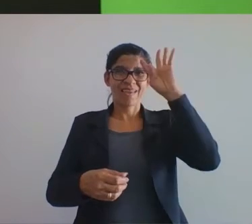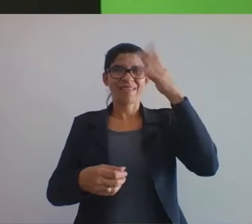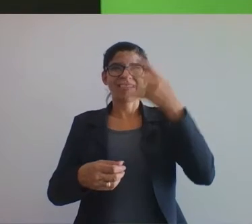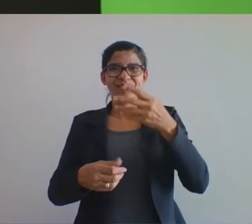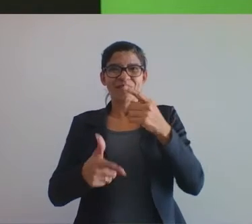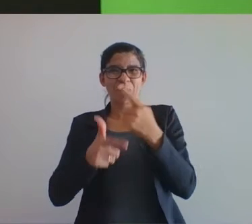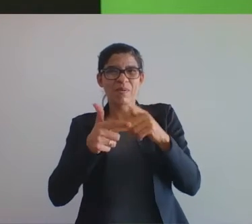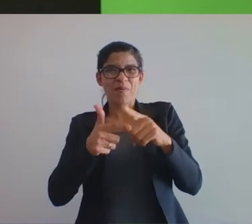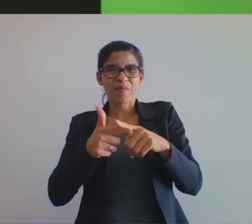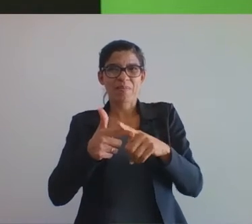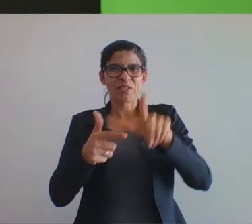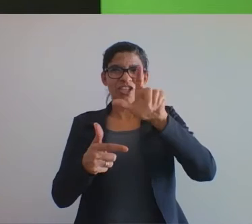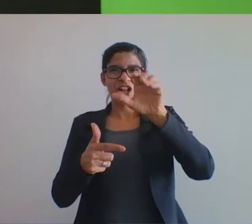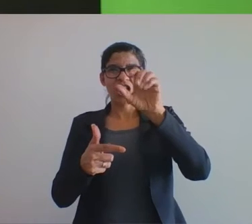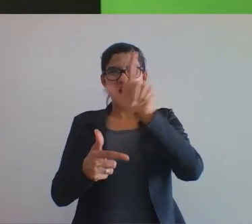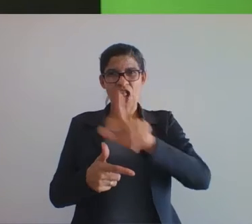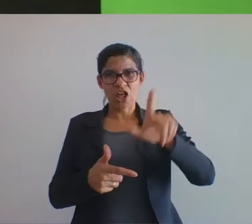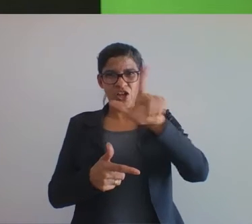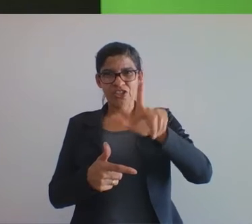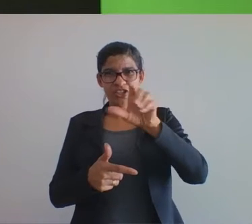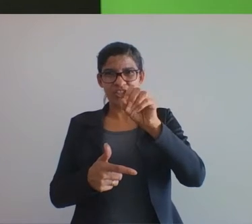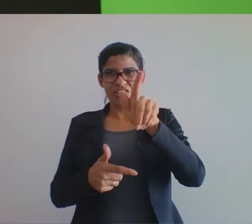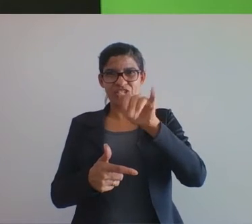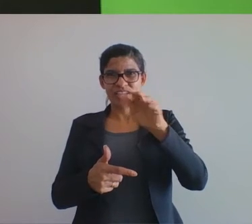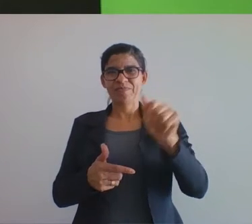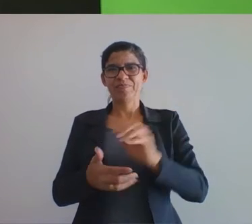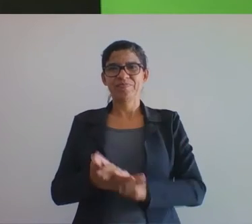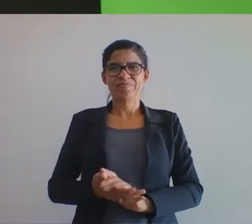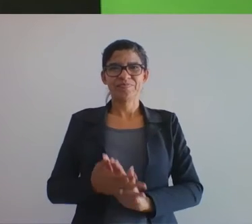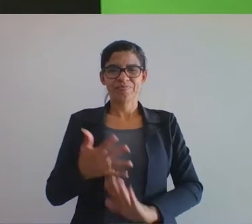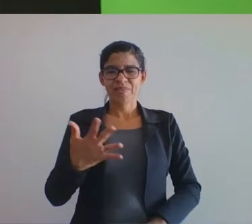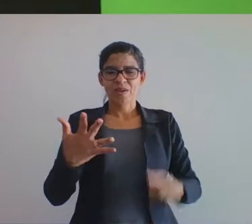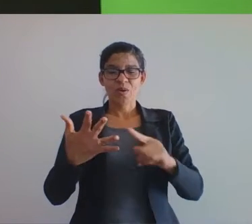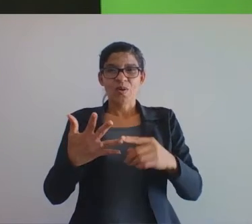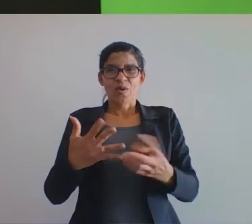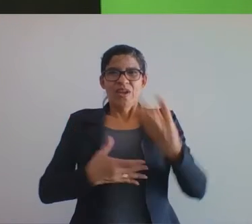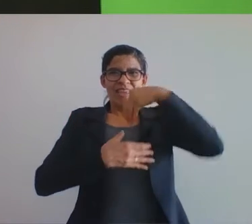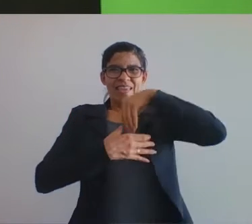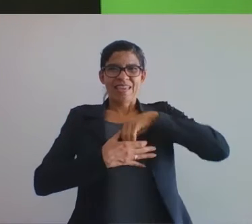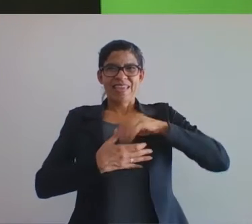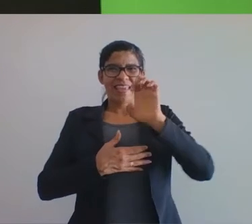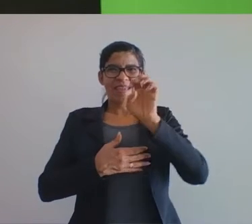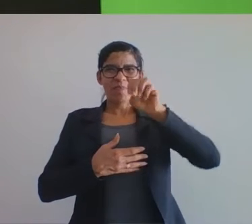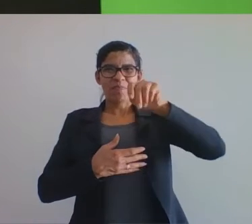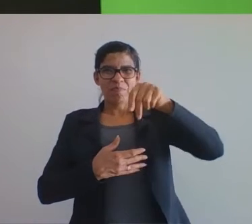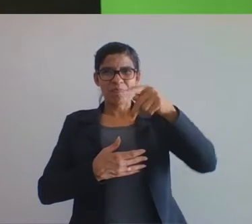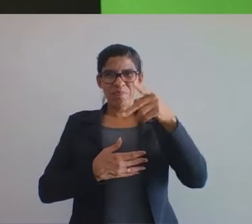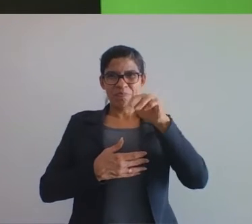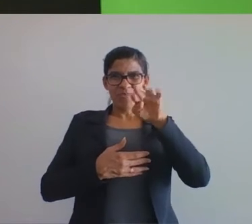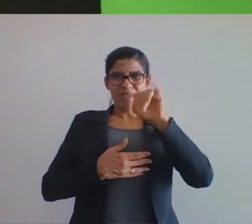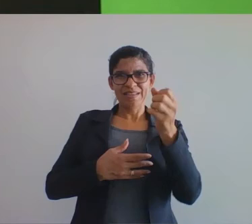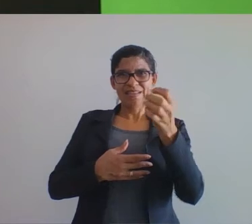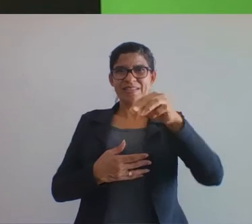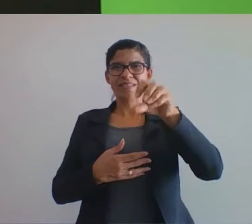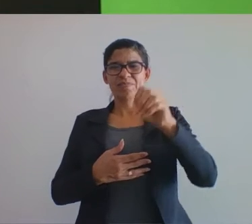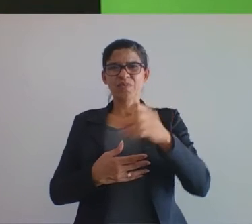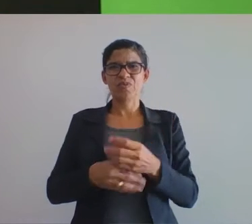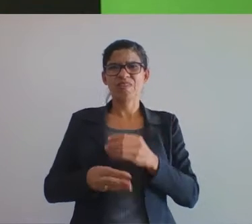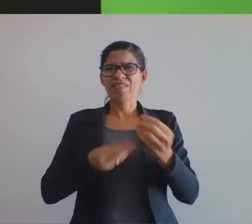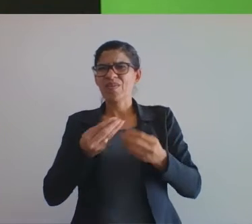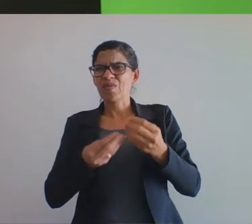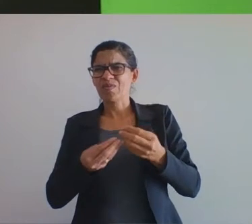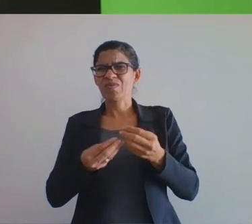O empirismo, por sua vez, vai enfatizar a importância da experiência e